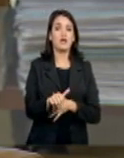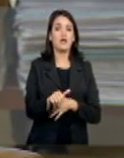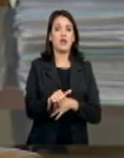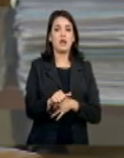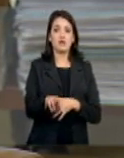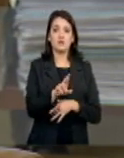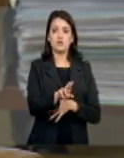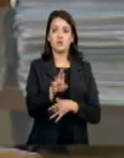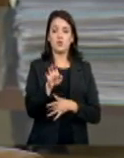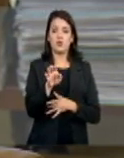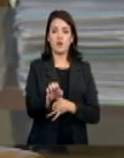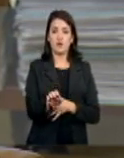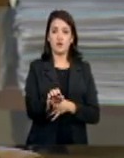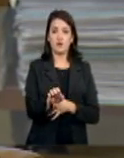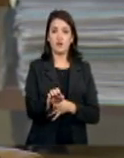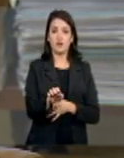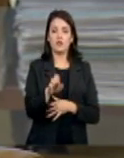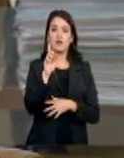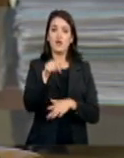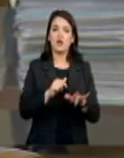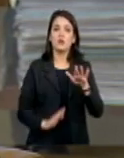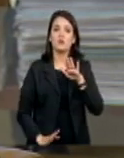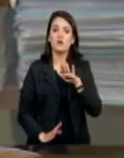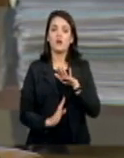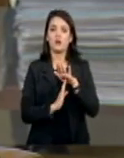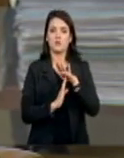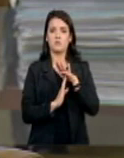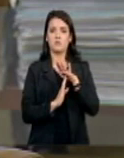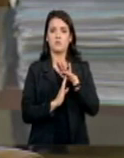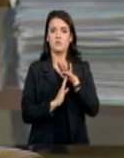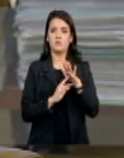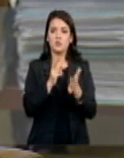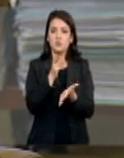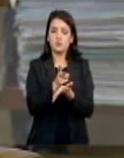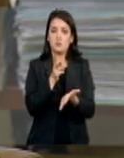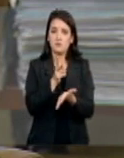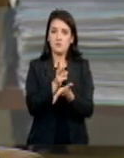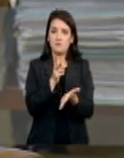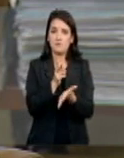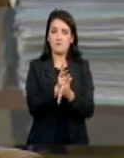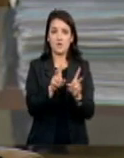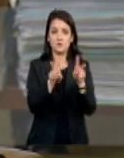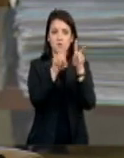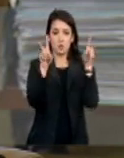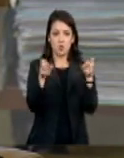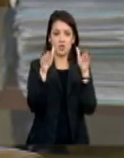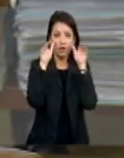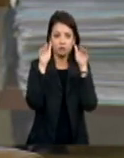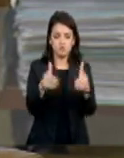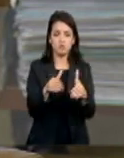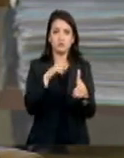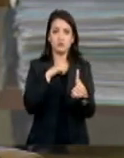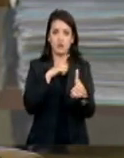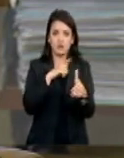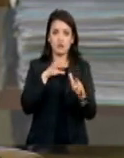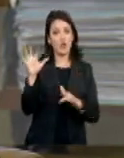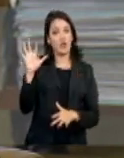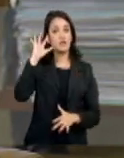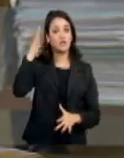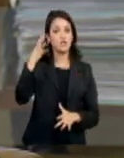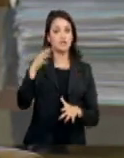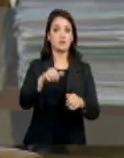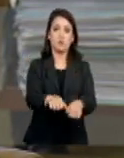restringido aos estritos limites materiais e temáticos definidos na decisão plenária